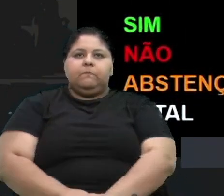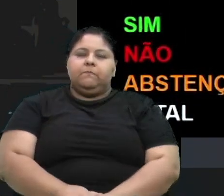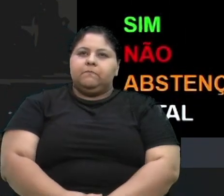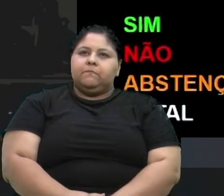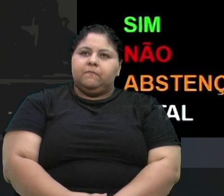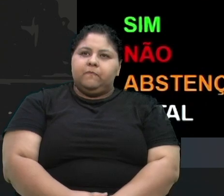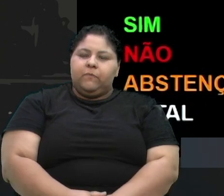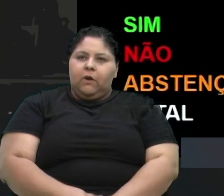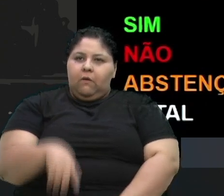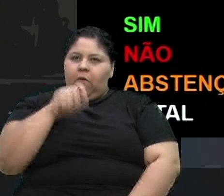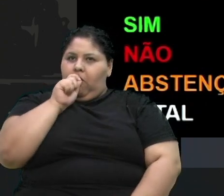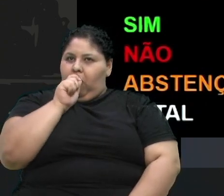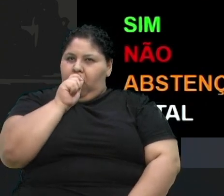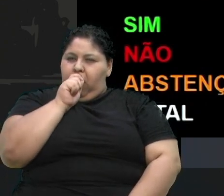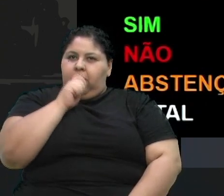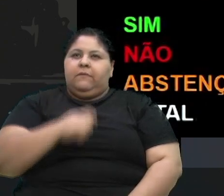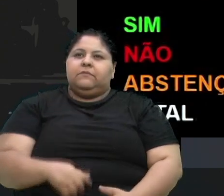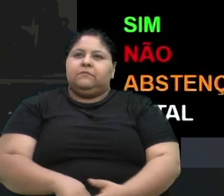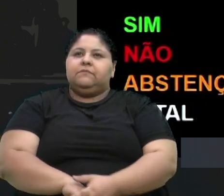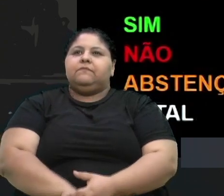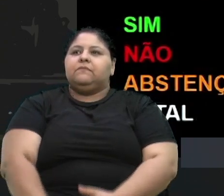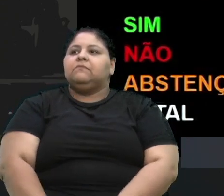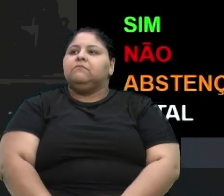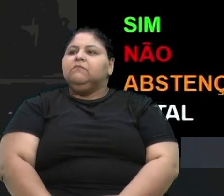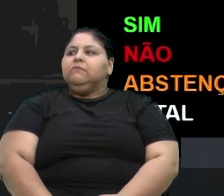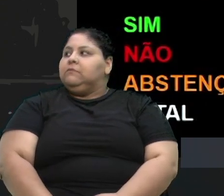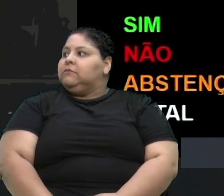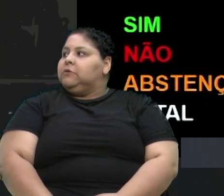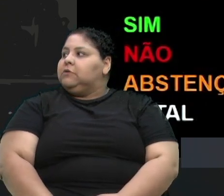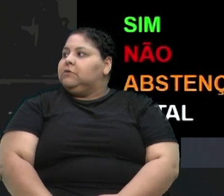Como vota Gladys Frisso?